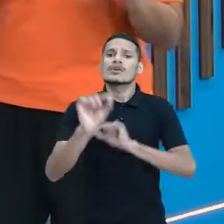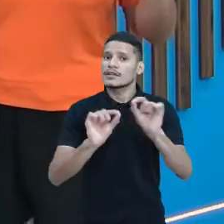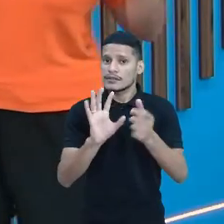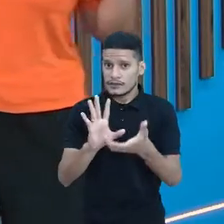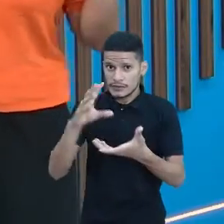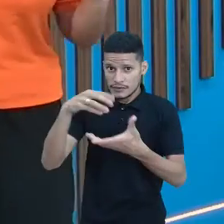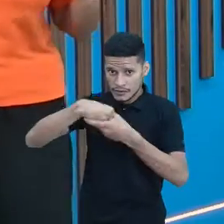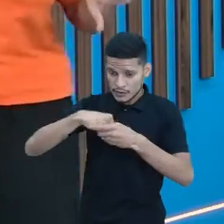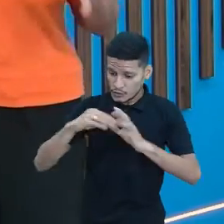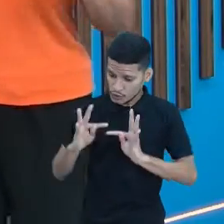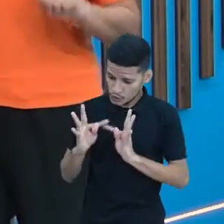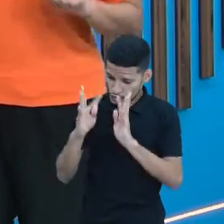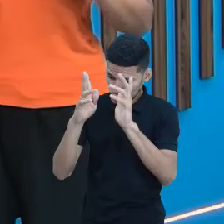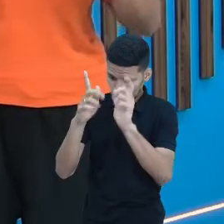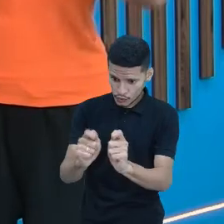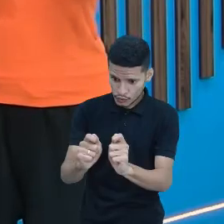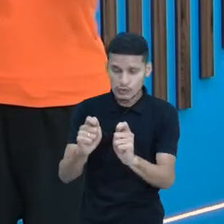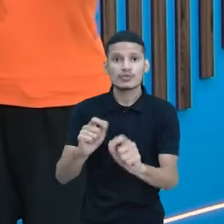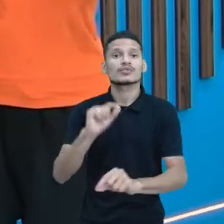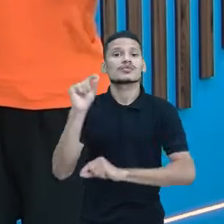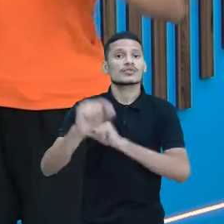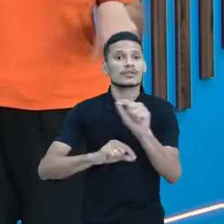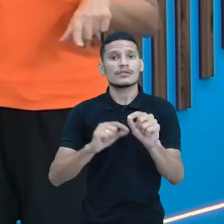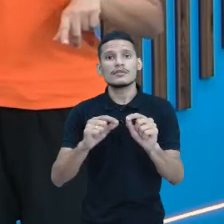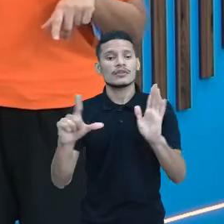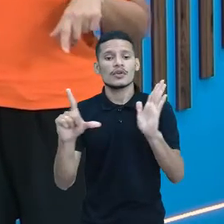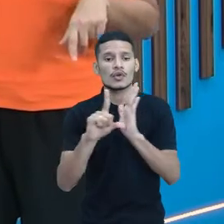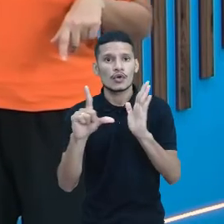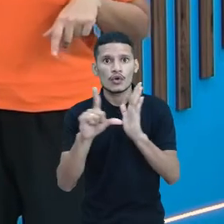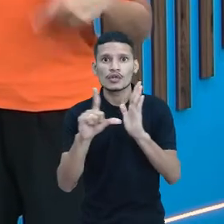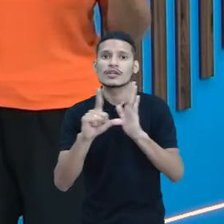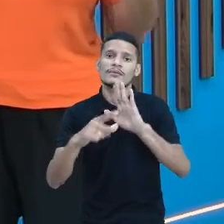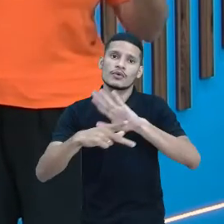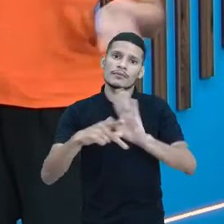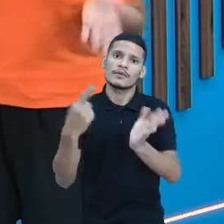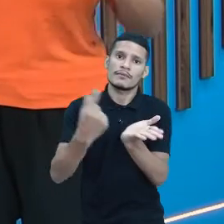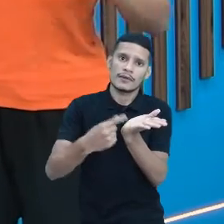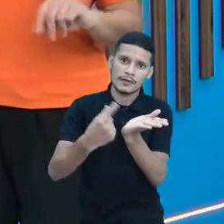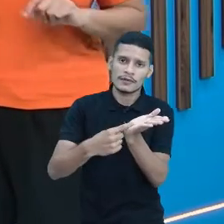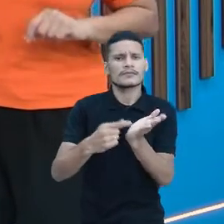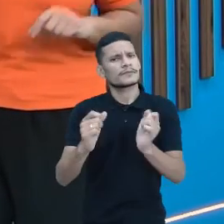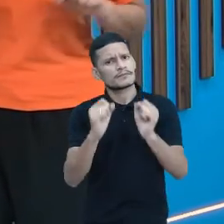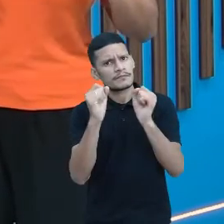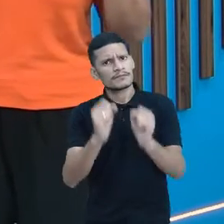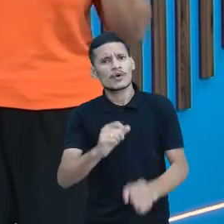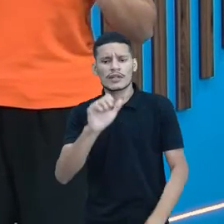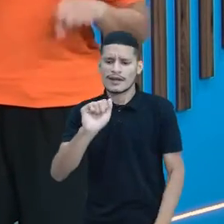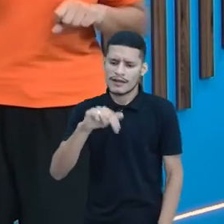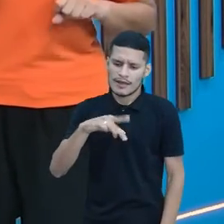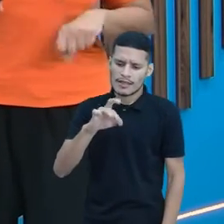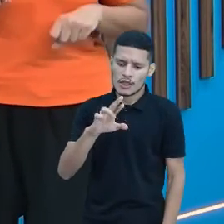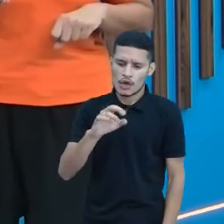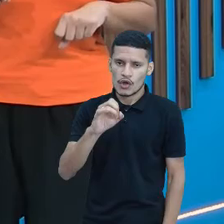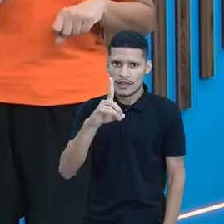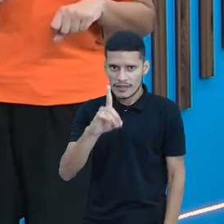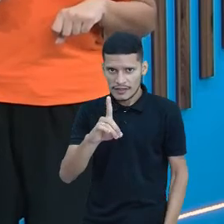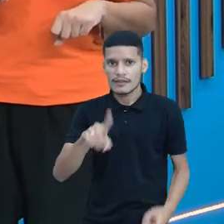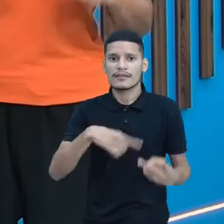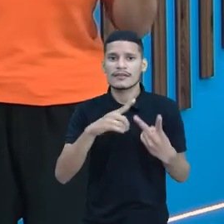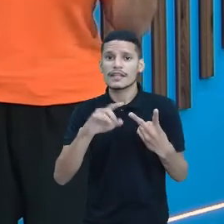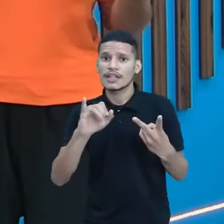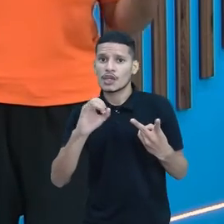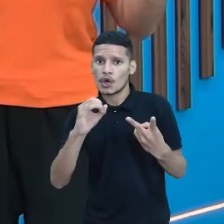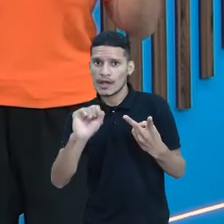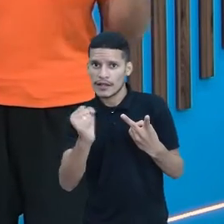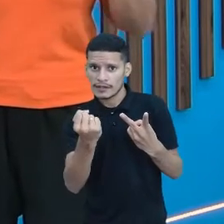todas as plataformas de aplicativo, tanto para Android quanto para iOS.